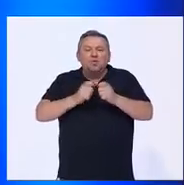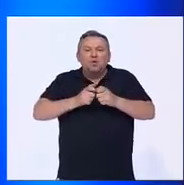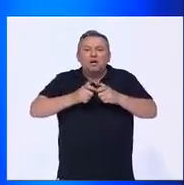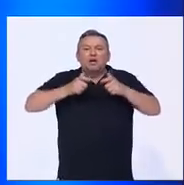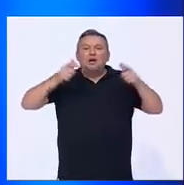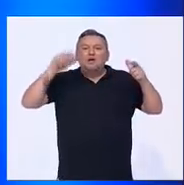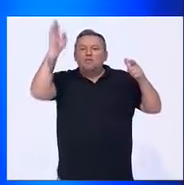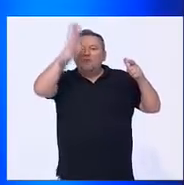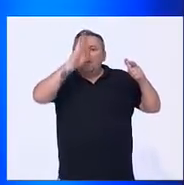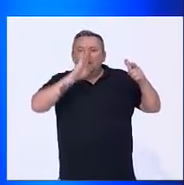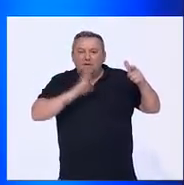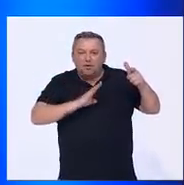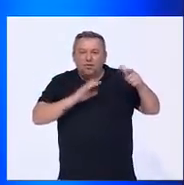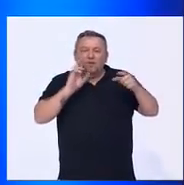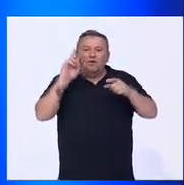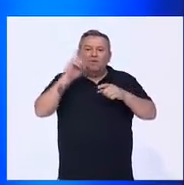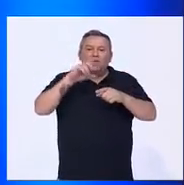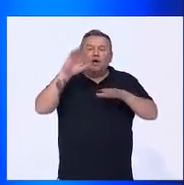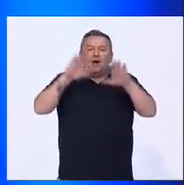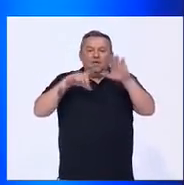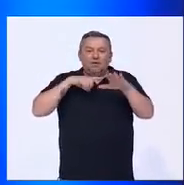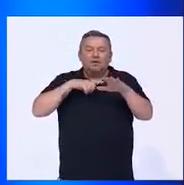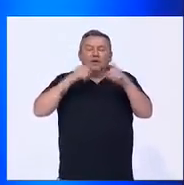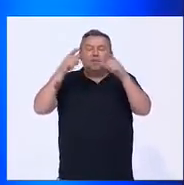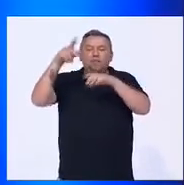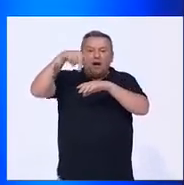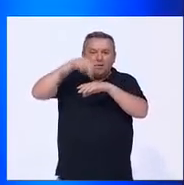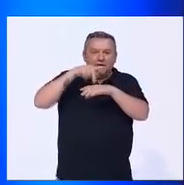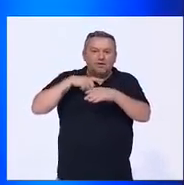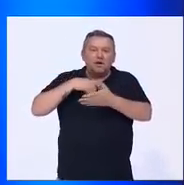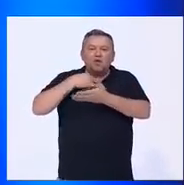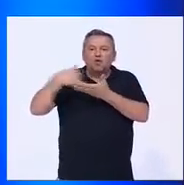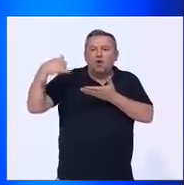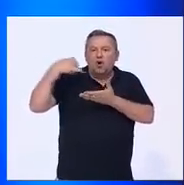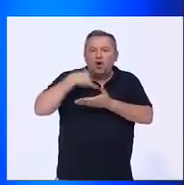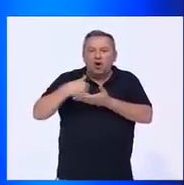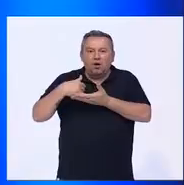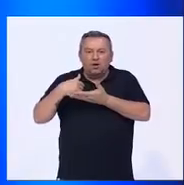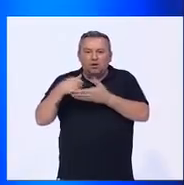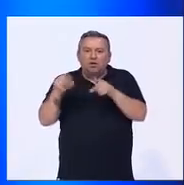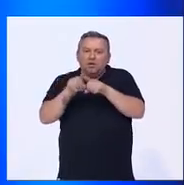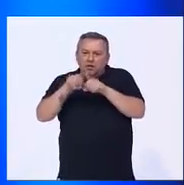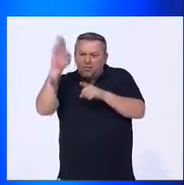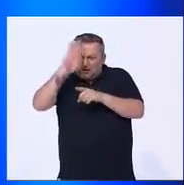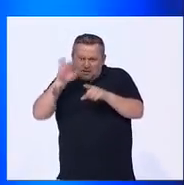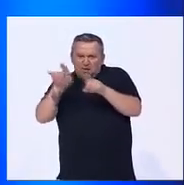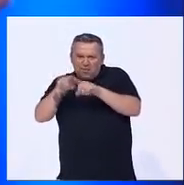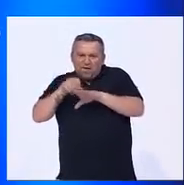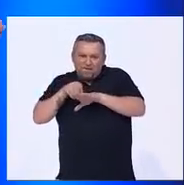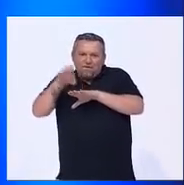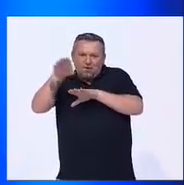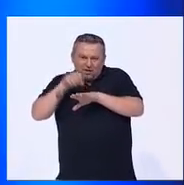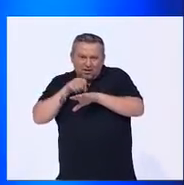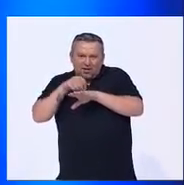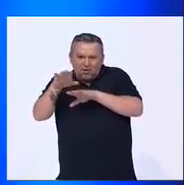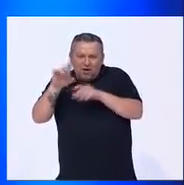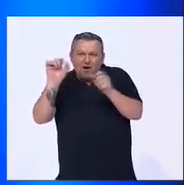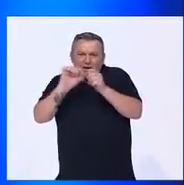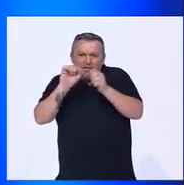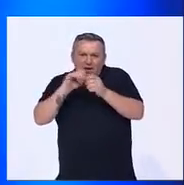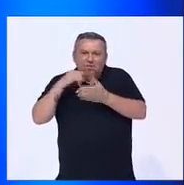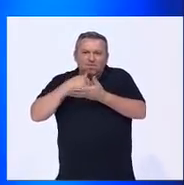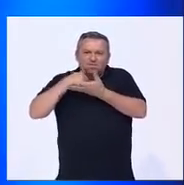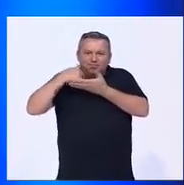mais vulnerável, com países que são produtores de drogas. Nós, lamentavelmente, o Brasil também é um fornecedor dos insumos que fazem